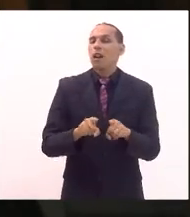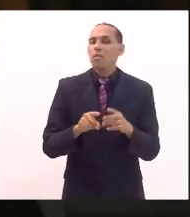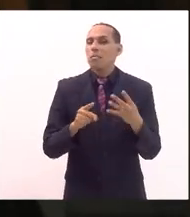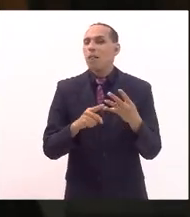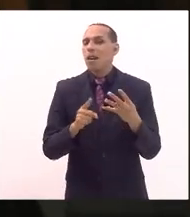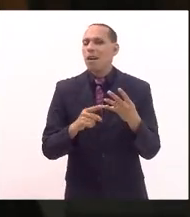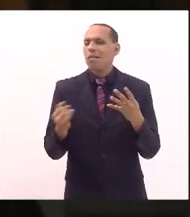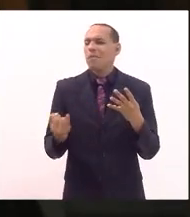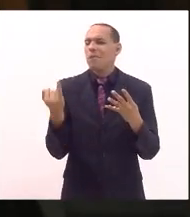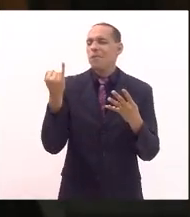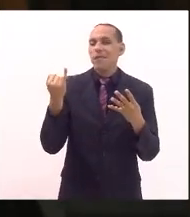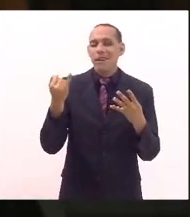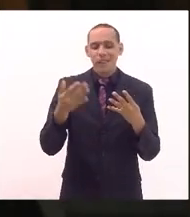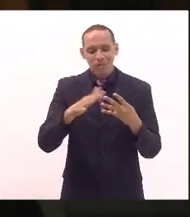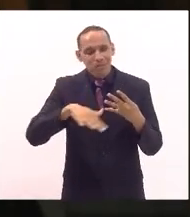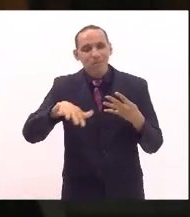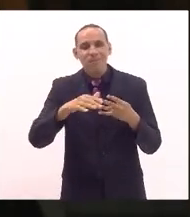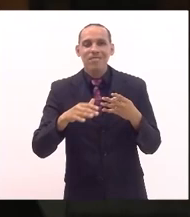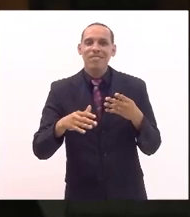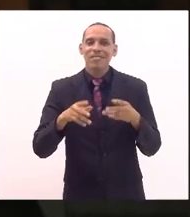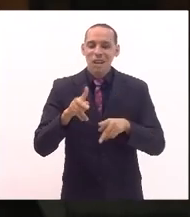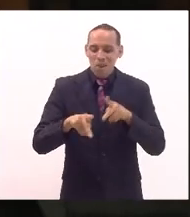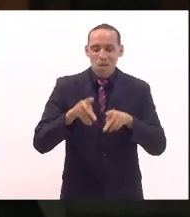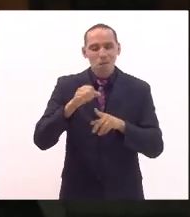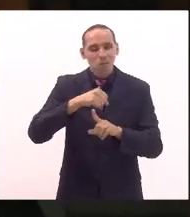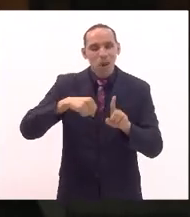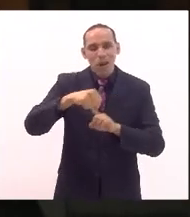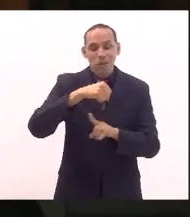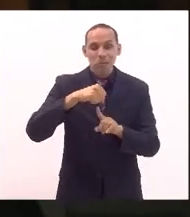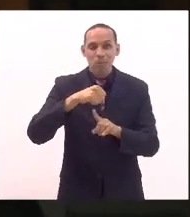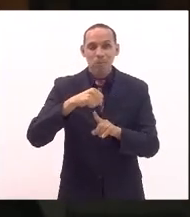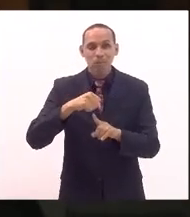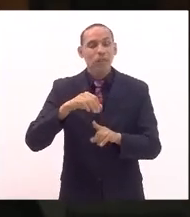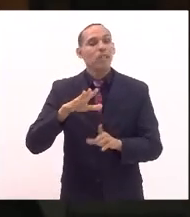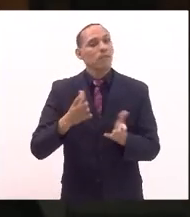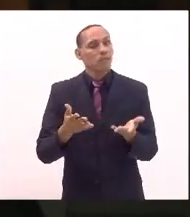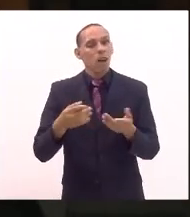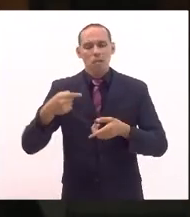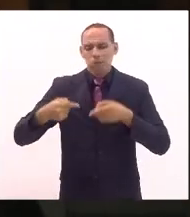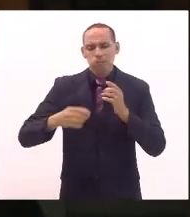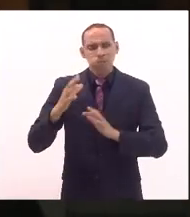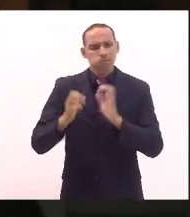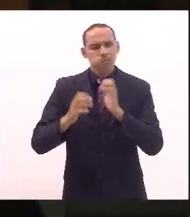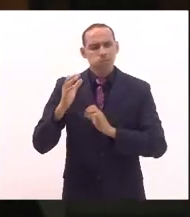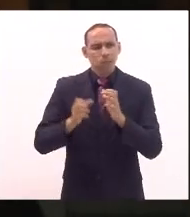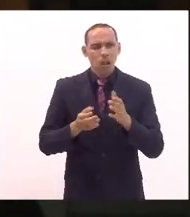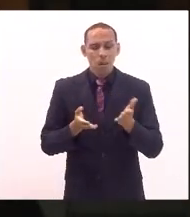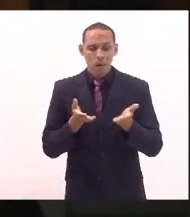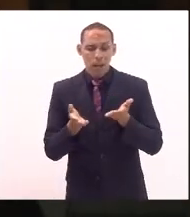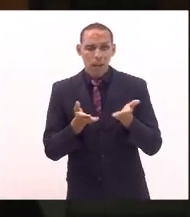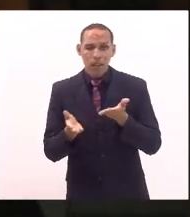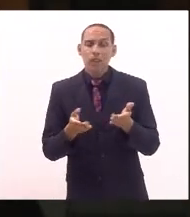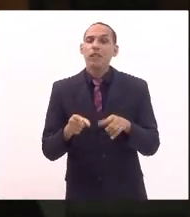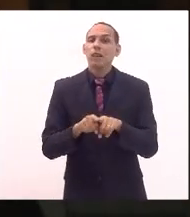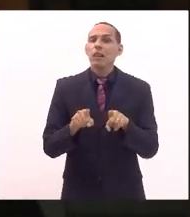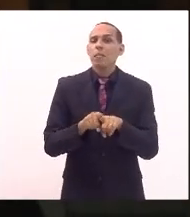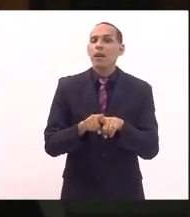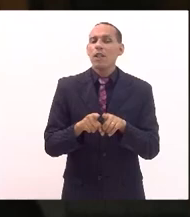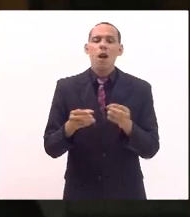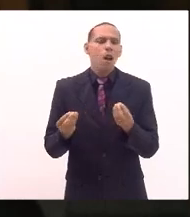que a própria sociedade é de mediar conflito também só os conflitos